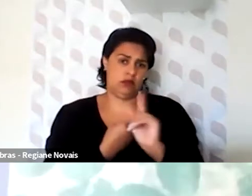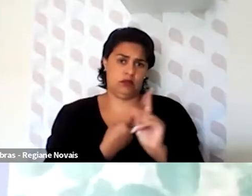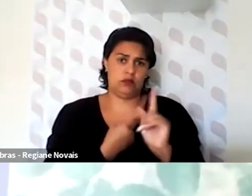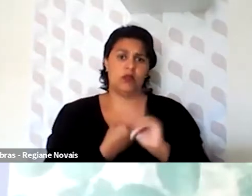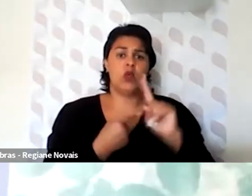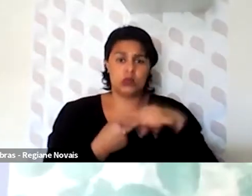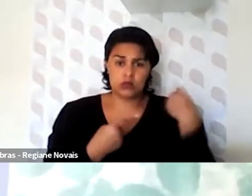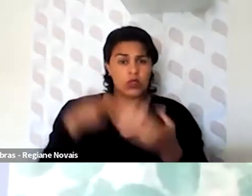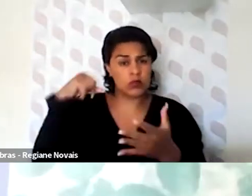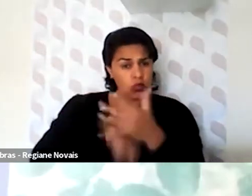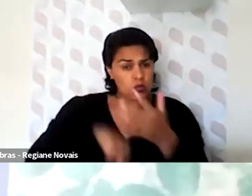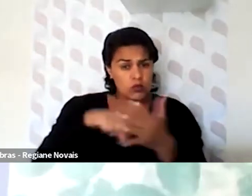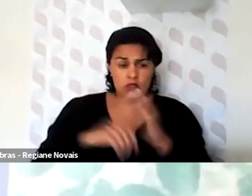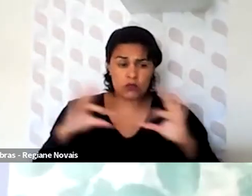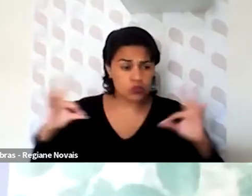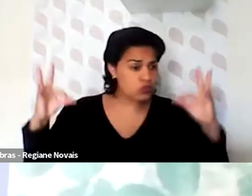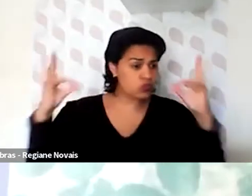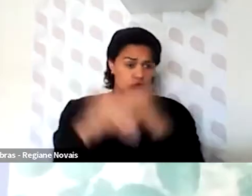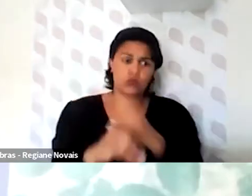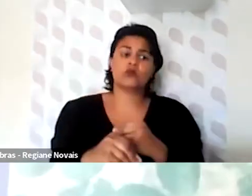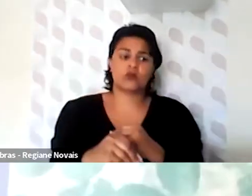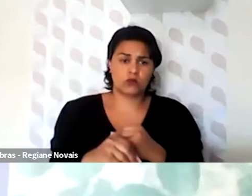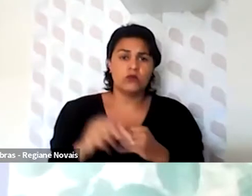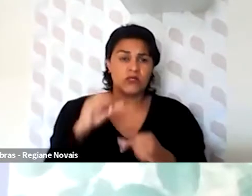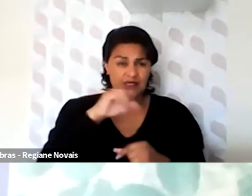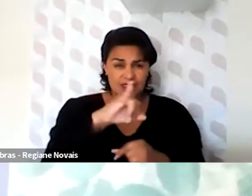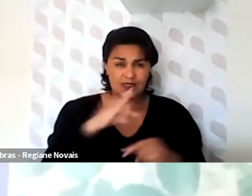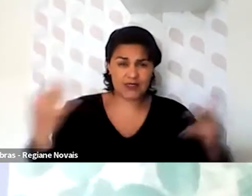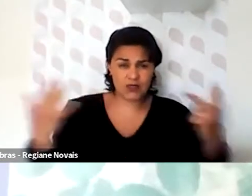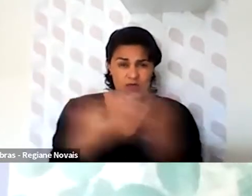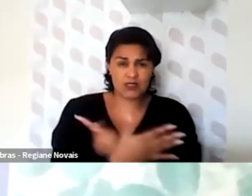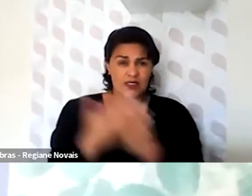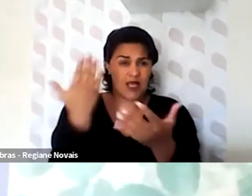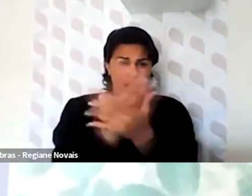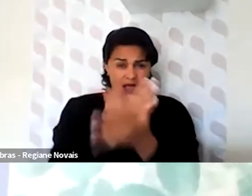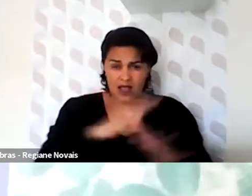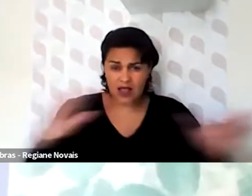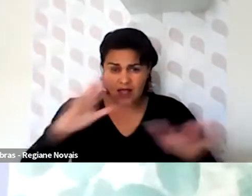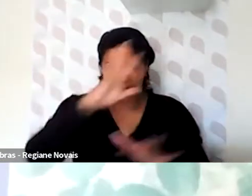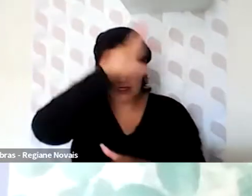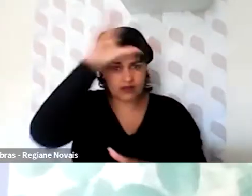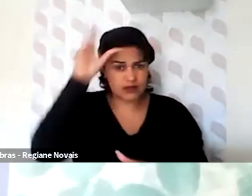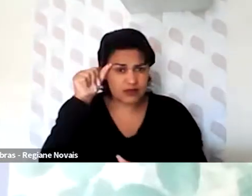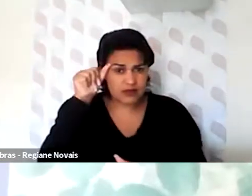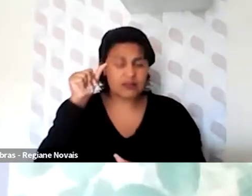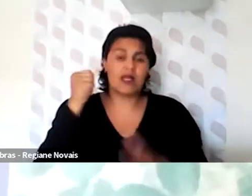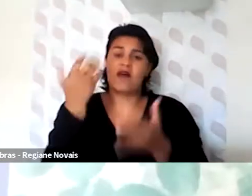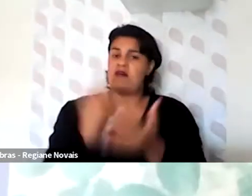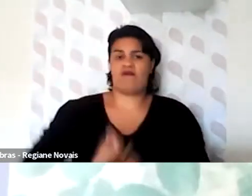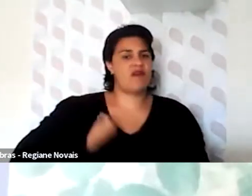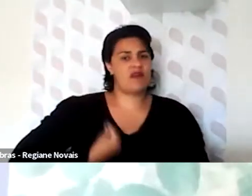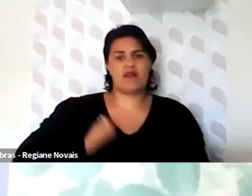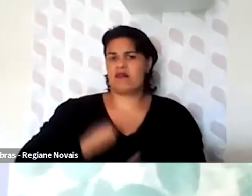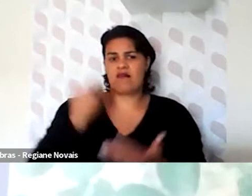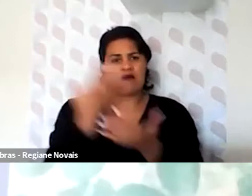para entender que se a Amazônia acabar, né, nós não teremos vida. E como já foi dito aqui, a Amazônia já está perdendo,